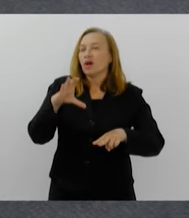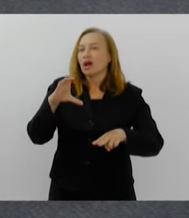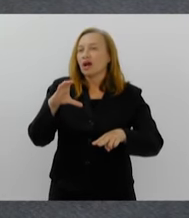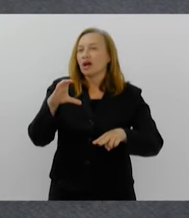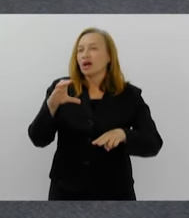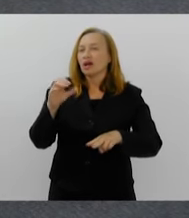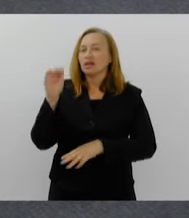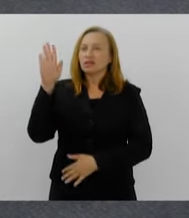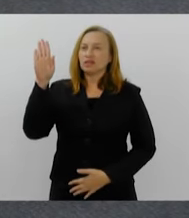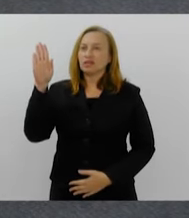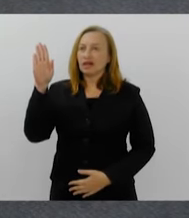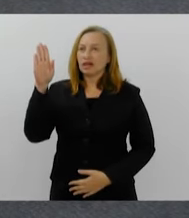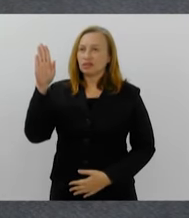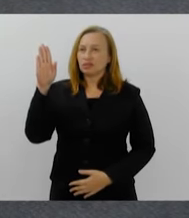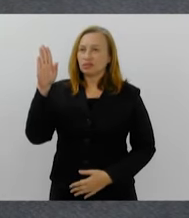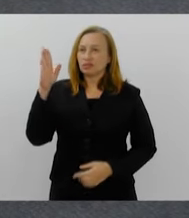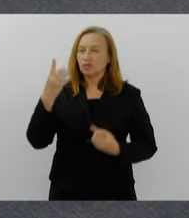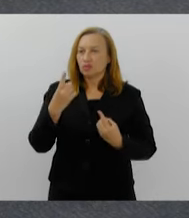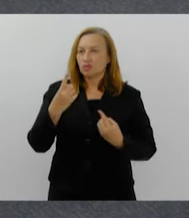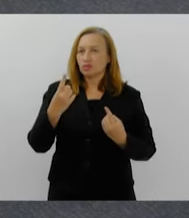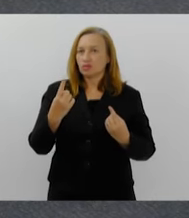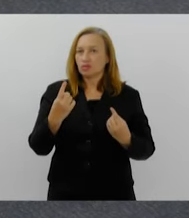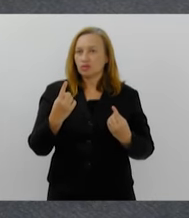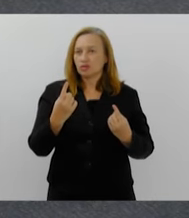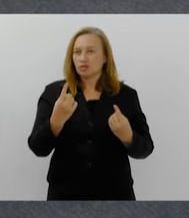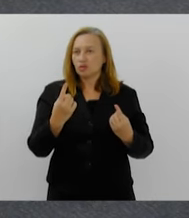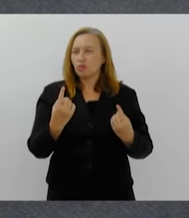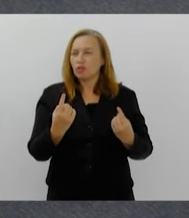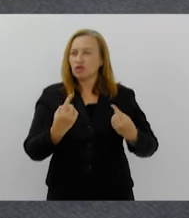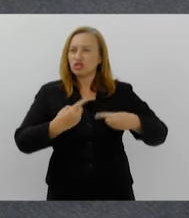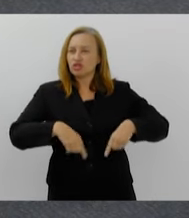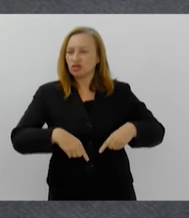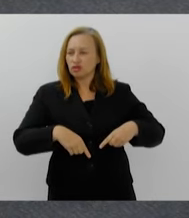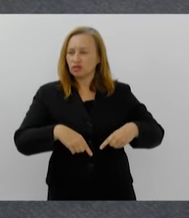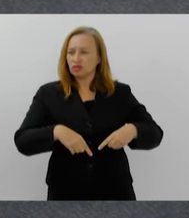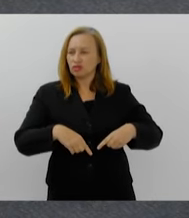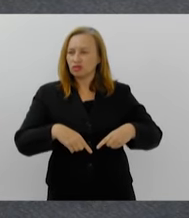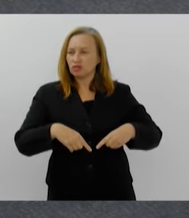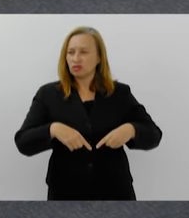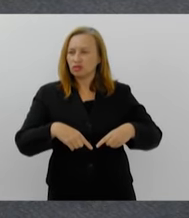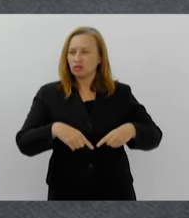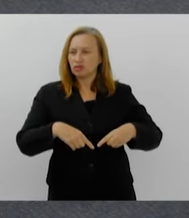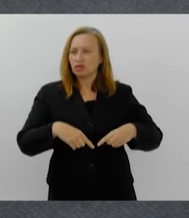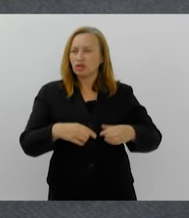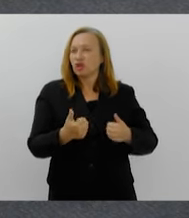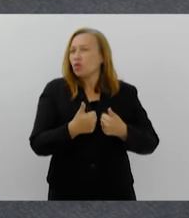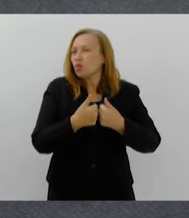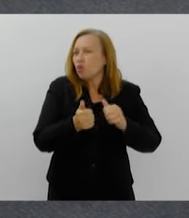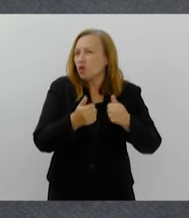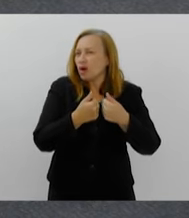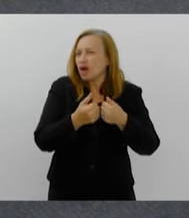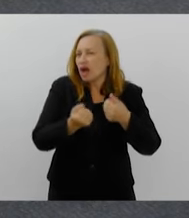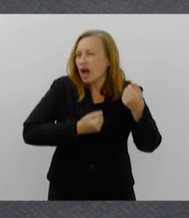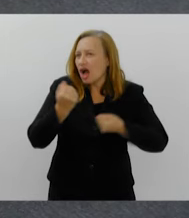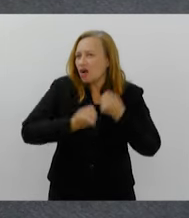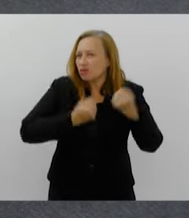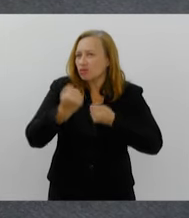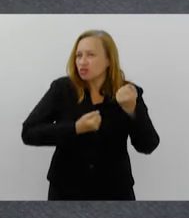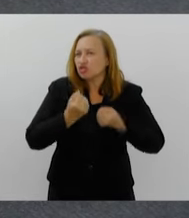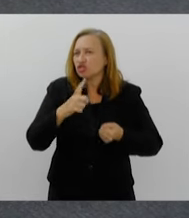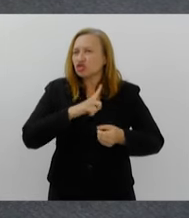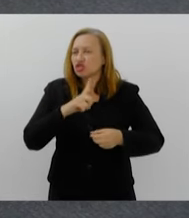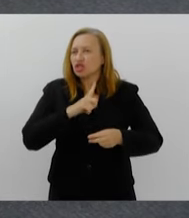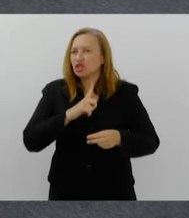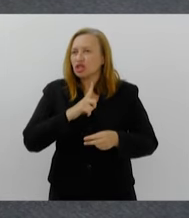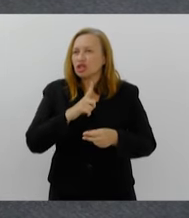Blazer com R$500 mil em dinheiro vivo e santinhos do outro candidato. Mas isso, evidentemente, a gente deixa para as